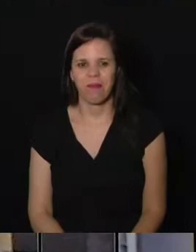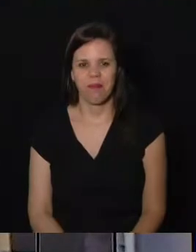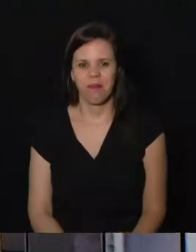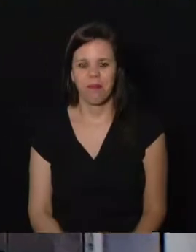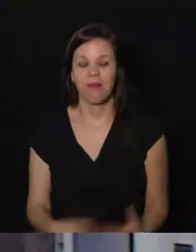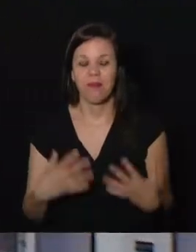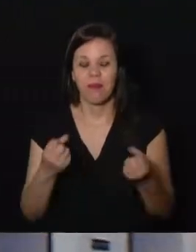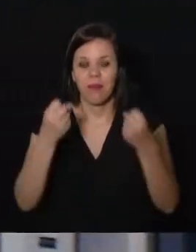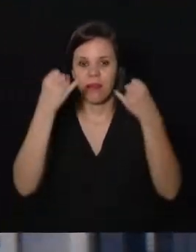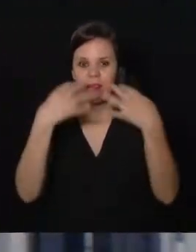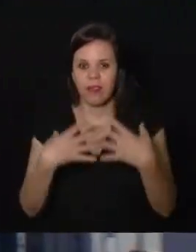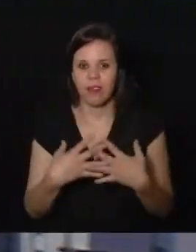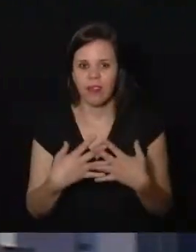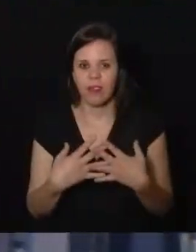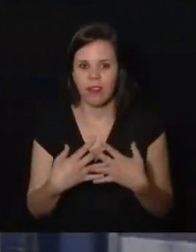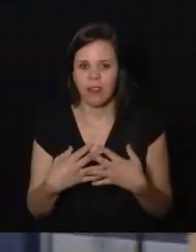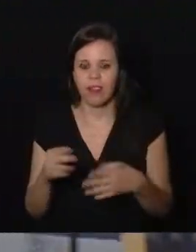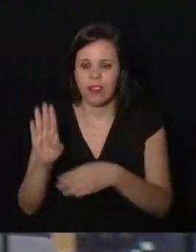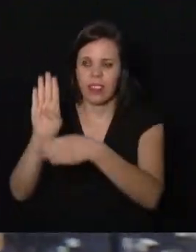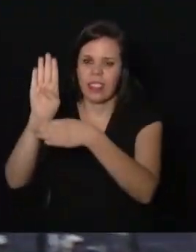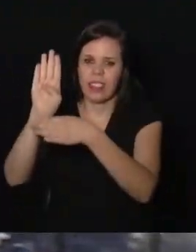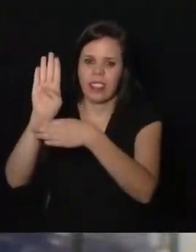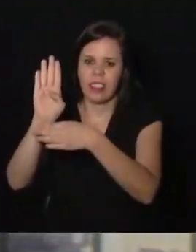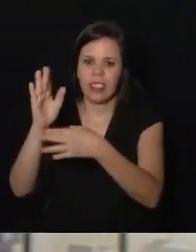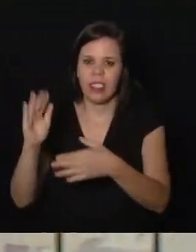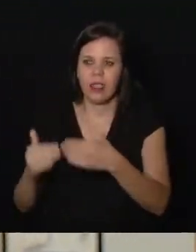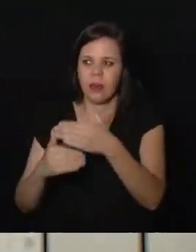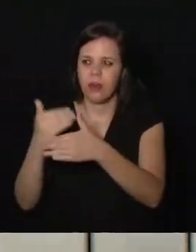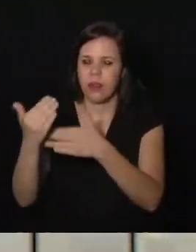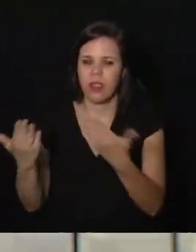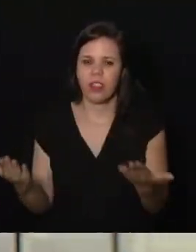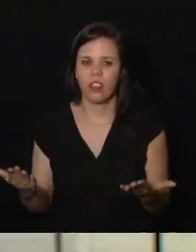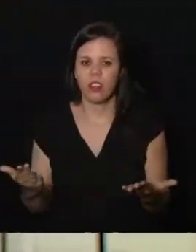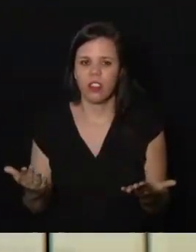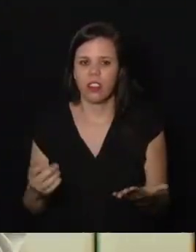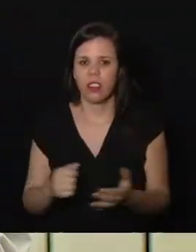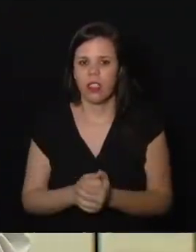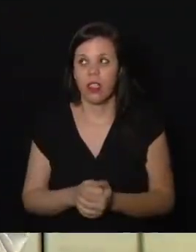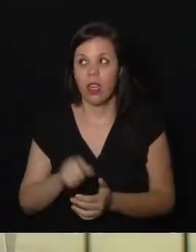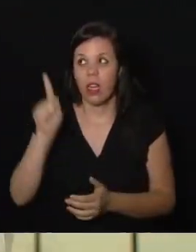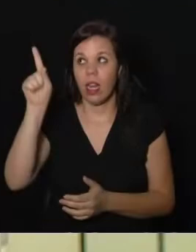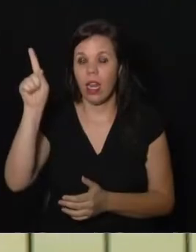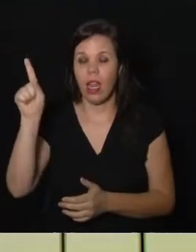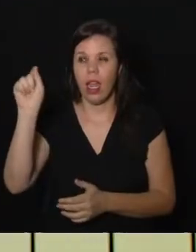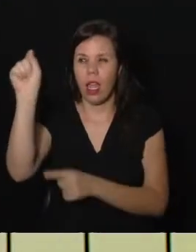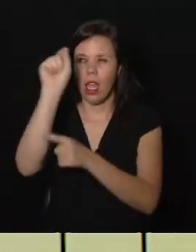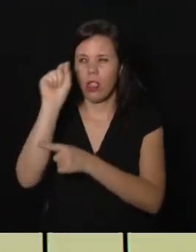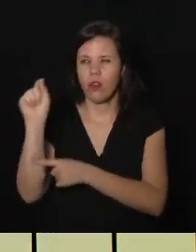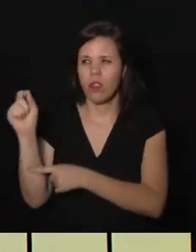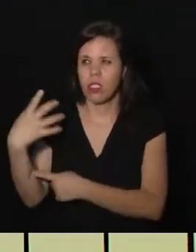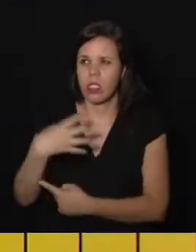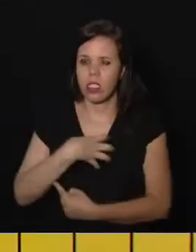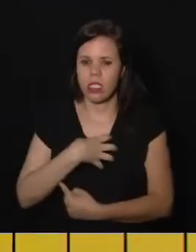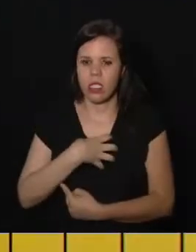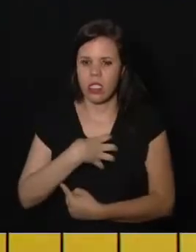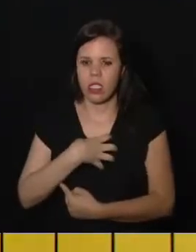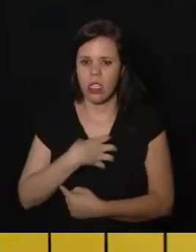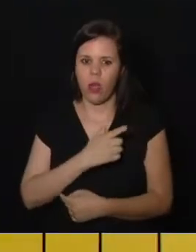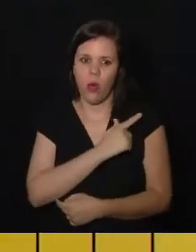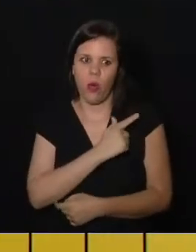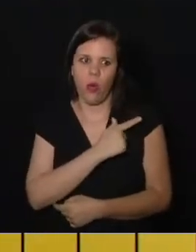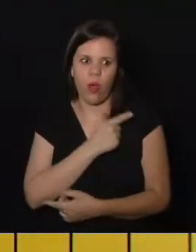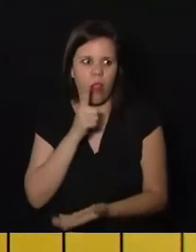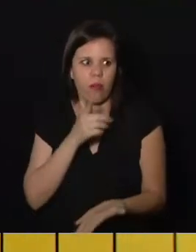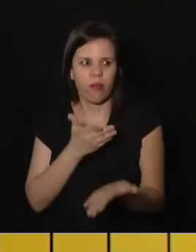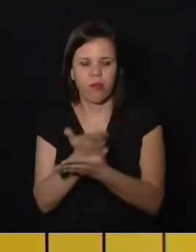Vamos falar de Série B agora. Jogando na Arena Fonte Nova, em Salvador, o Guarani se deu bem. Passou